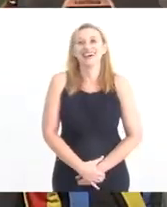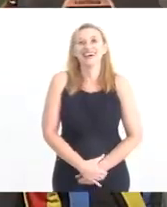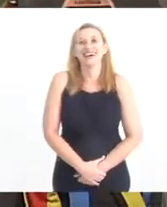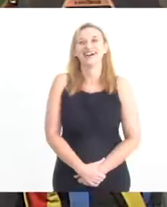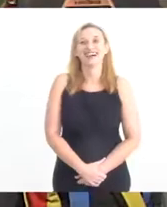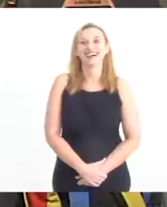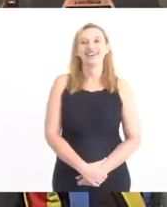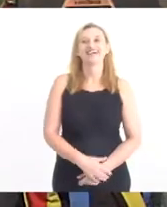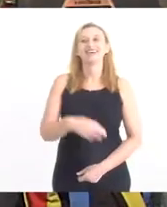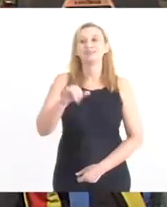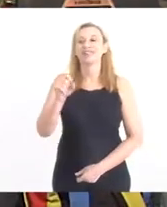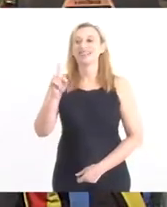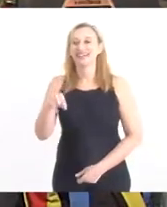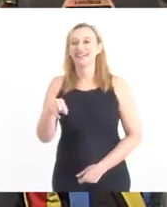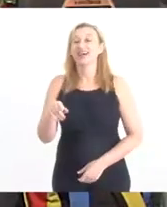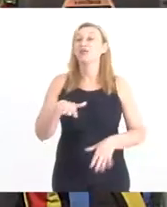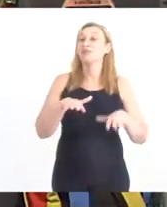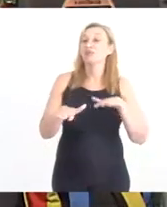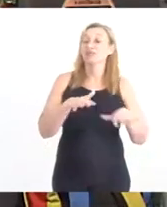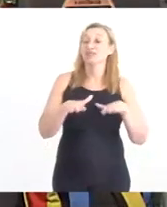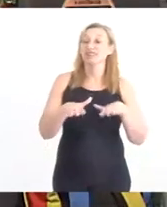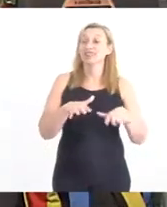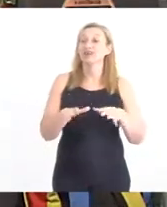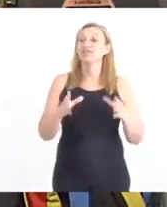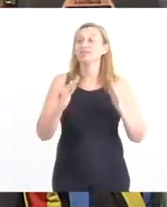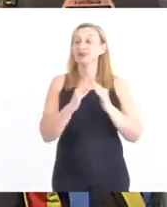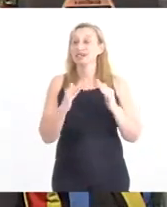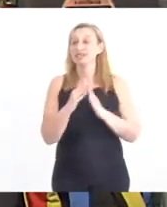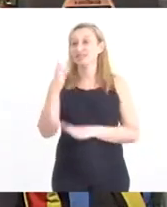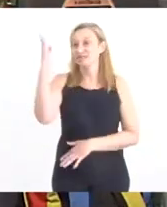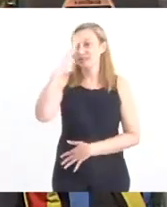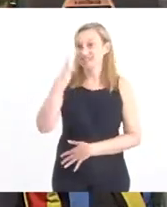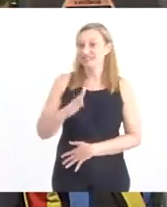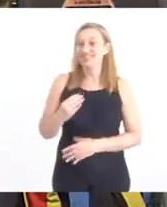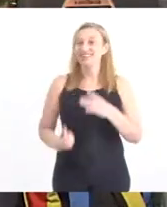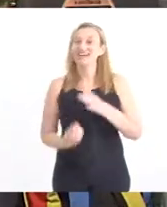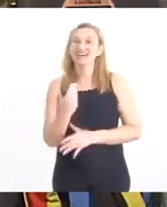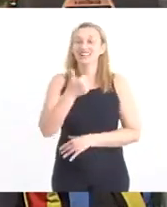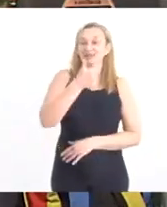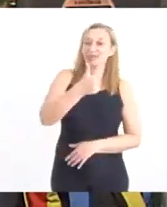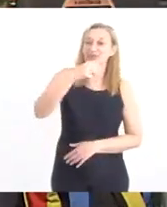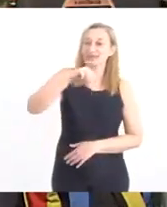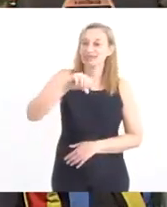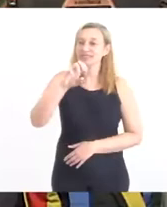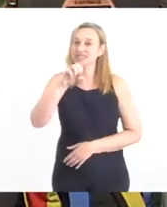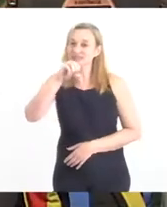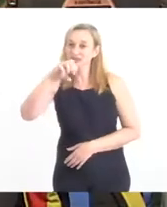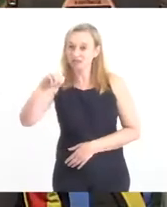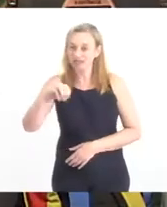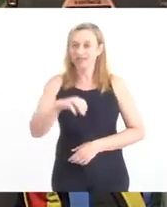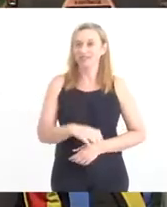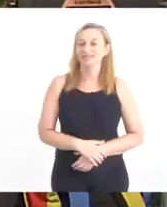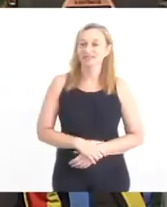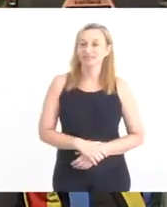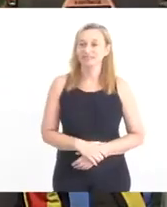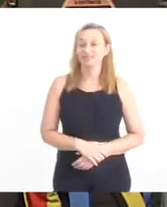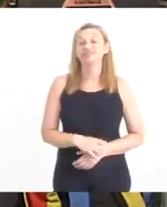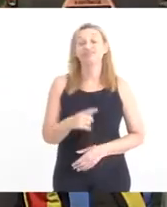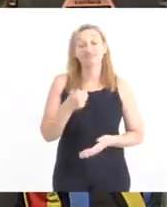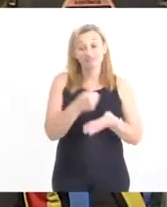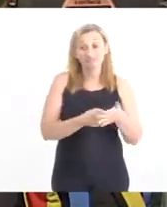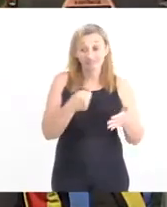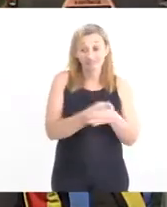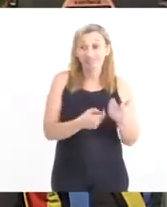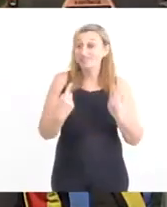Oi meu neném é o movimento de moradia brasileira que foi criada em 1990 e tem